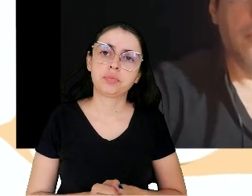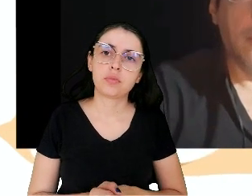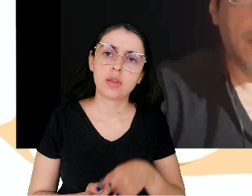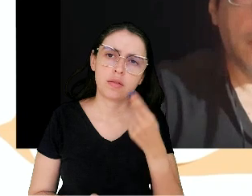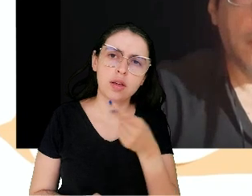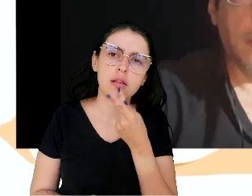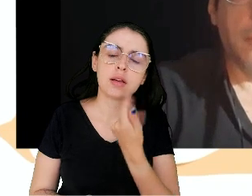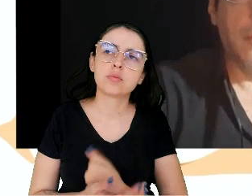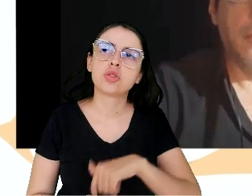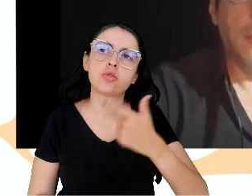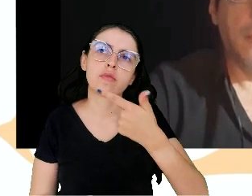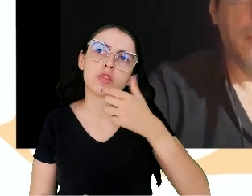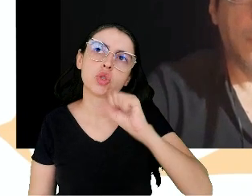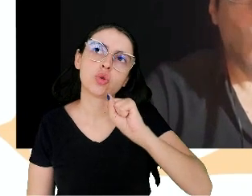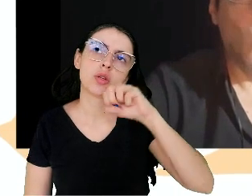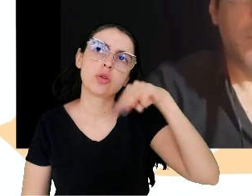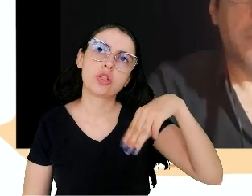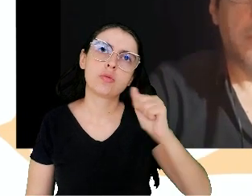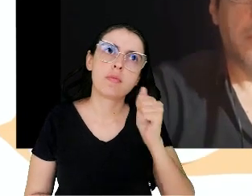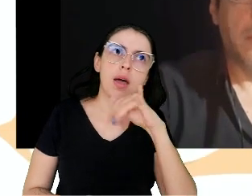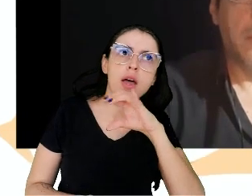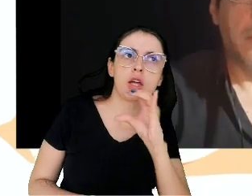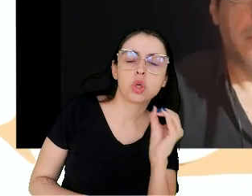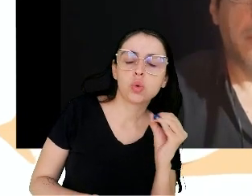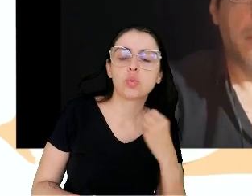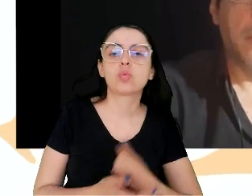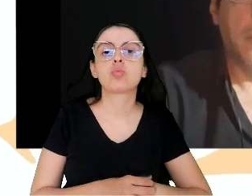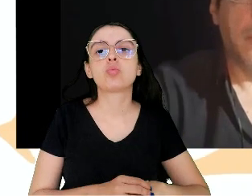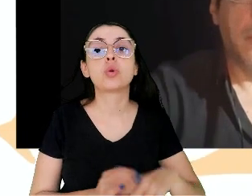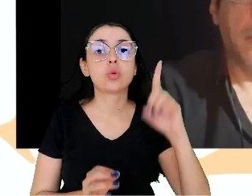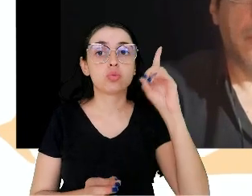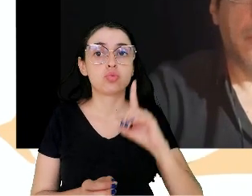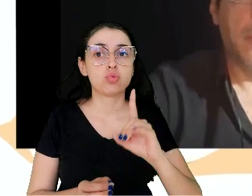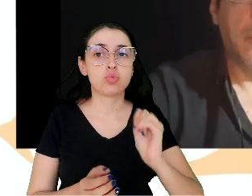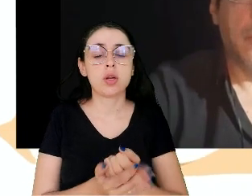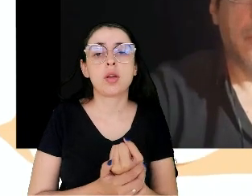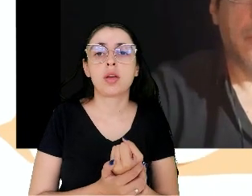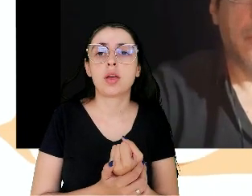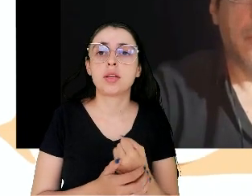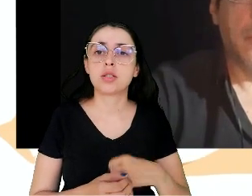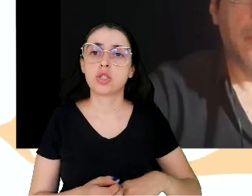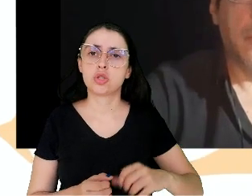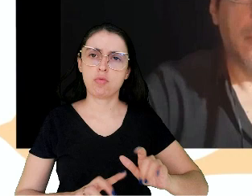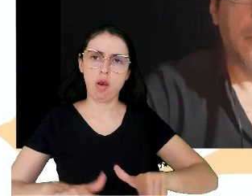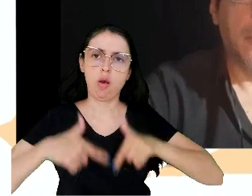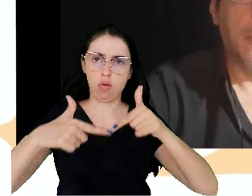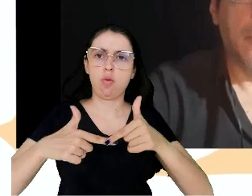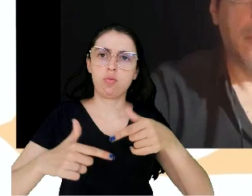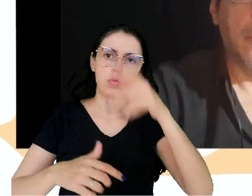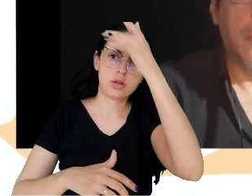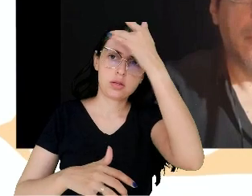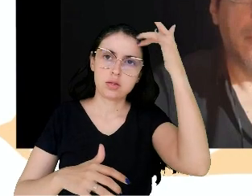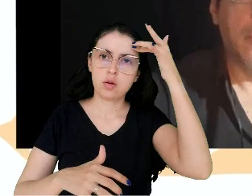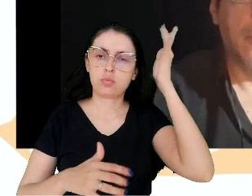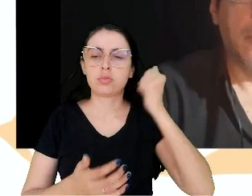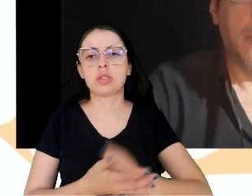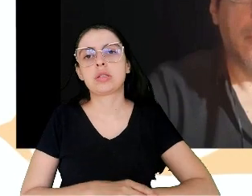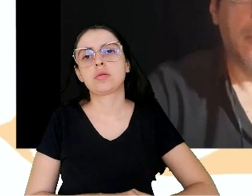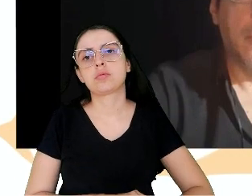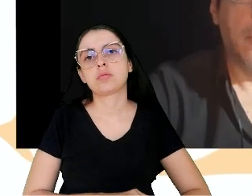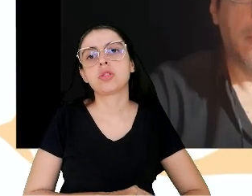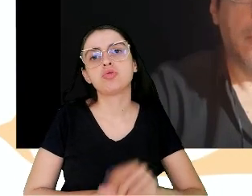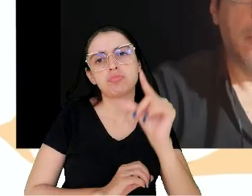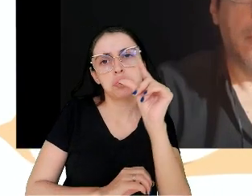Lembramos que dia 28 de maio, amanhã, é o Dia Internacional de Luta pela Saúde da Mulher e o Dia Nacional